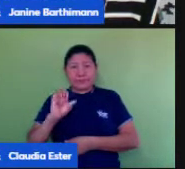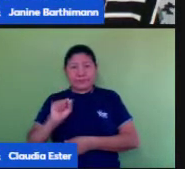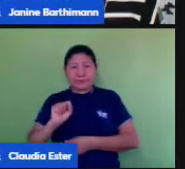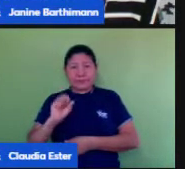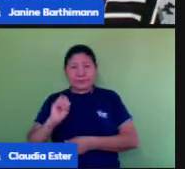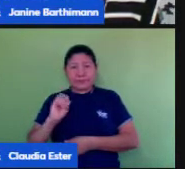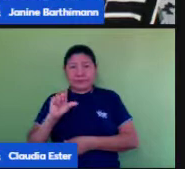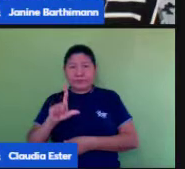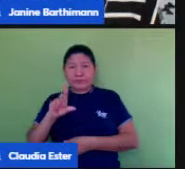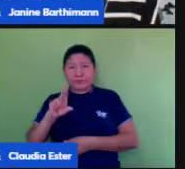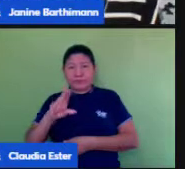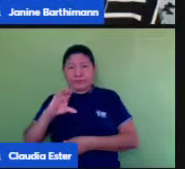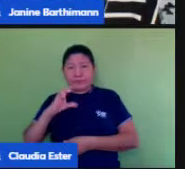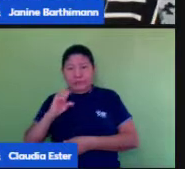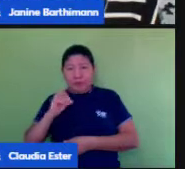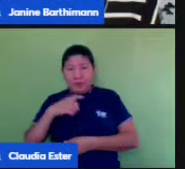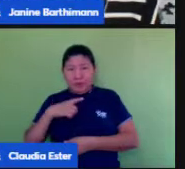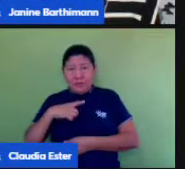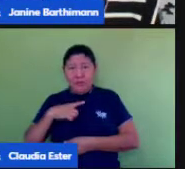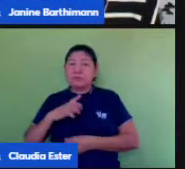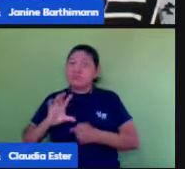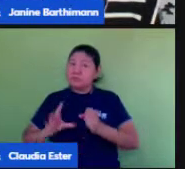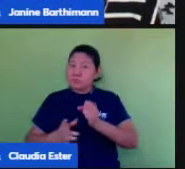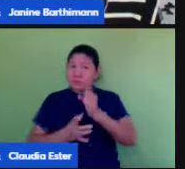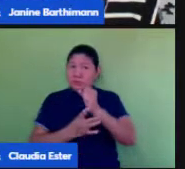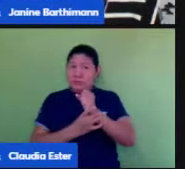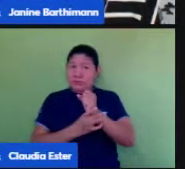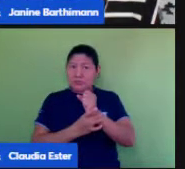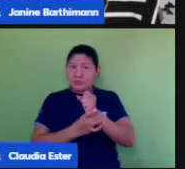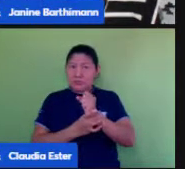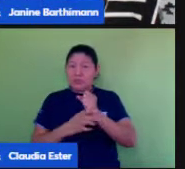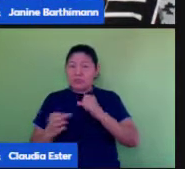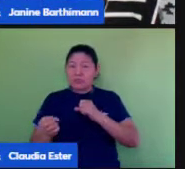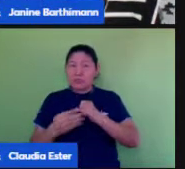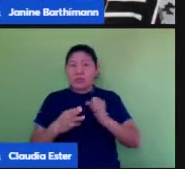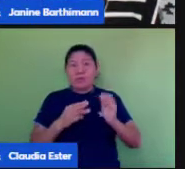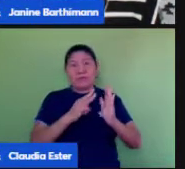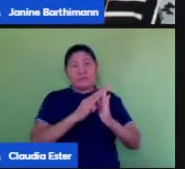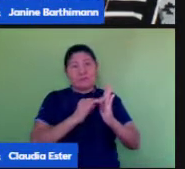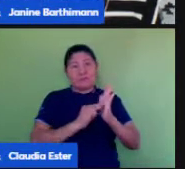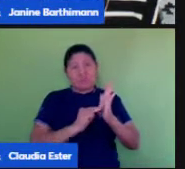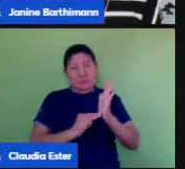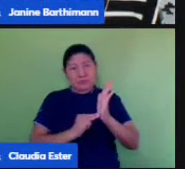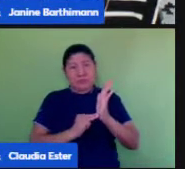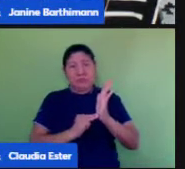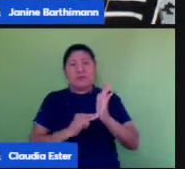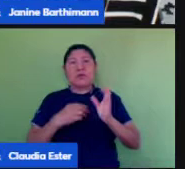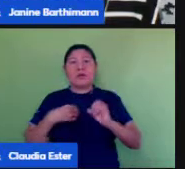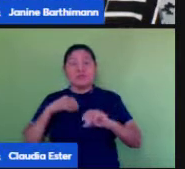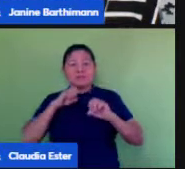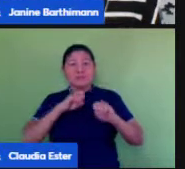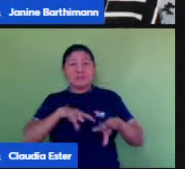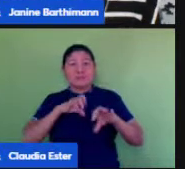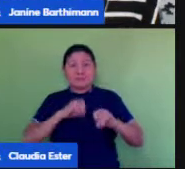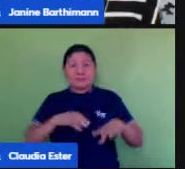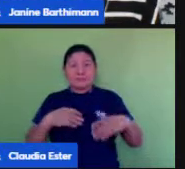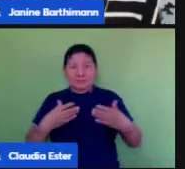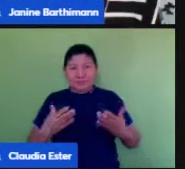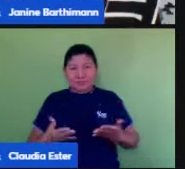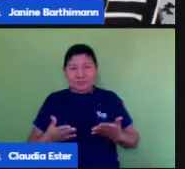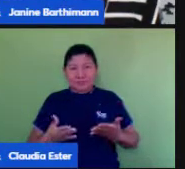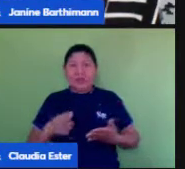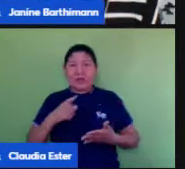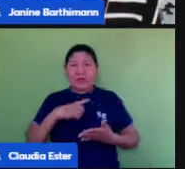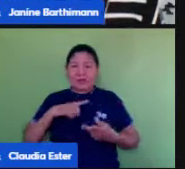disse a Janine, talvez uma nova modalidade de ensino, que é o escalonamento. Nós temos a resolução